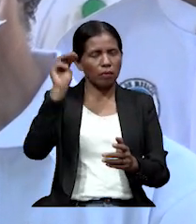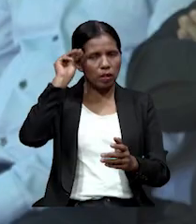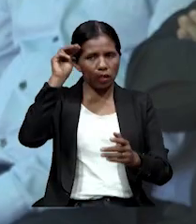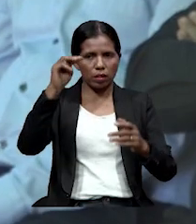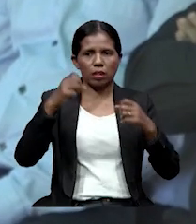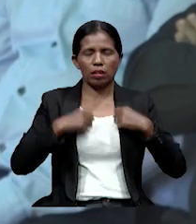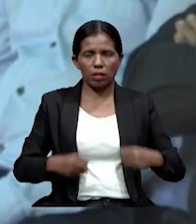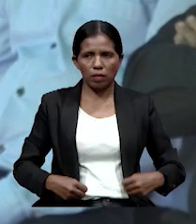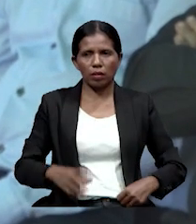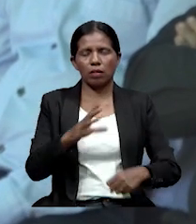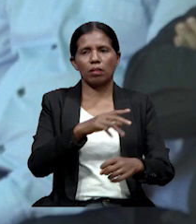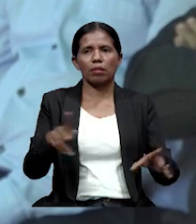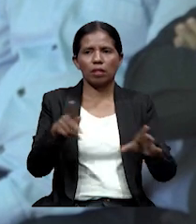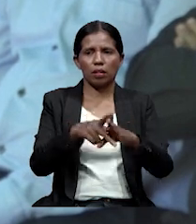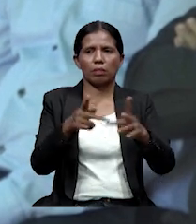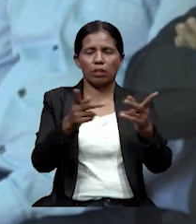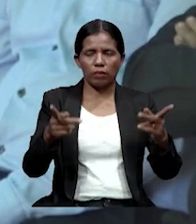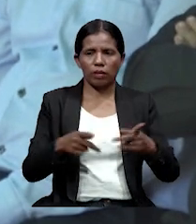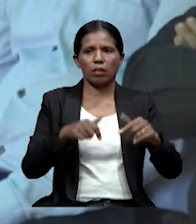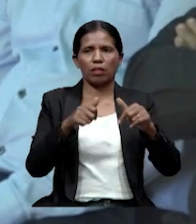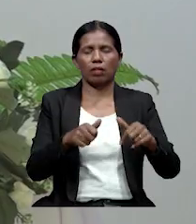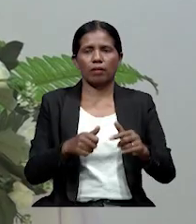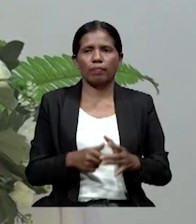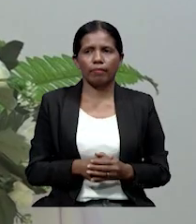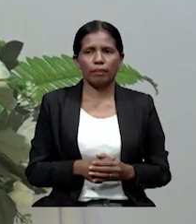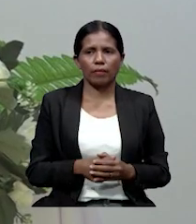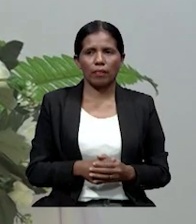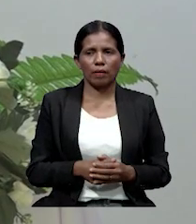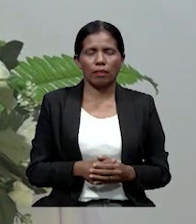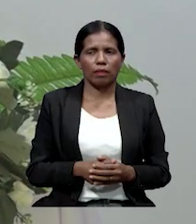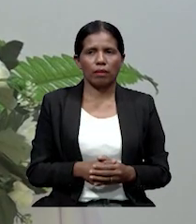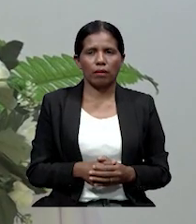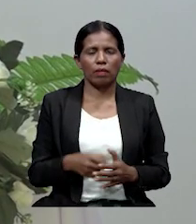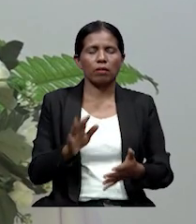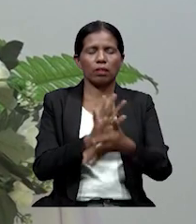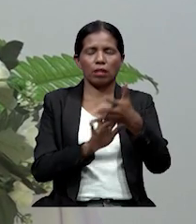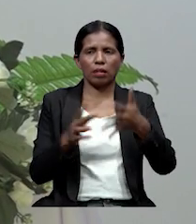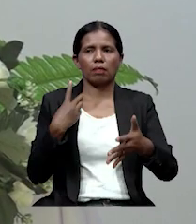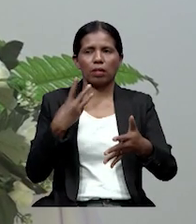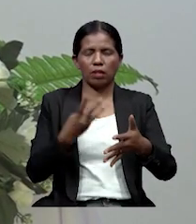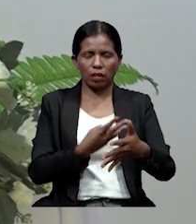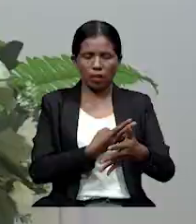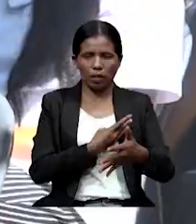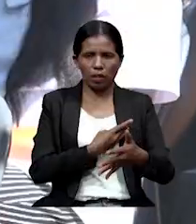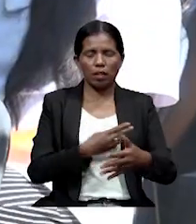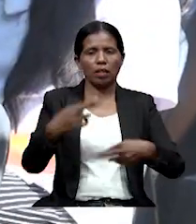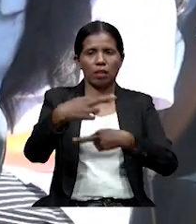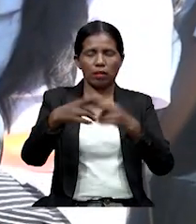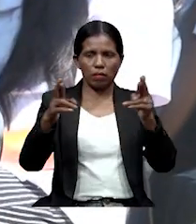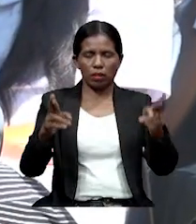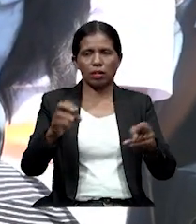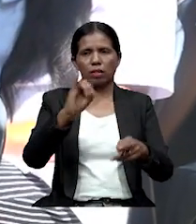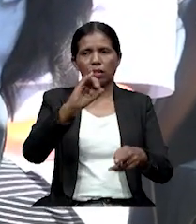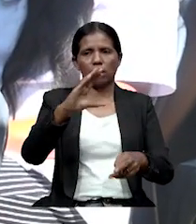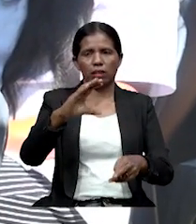hoje marca presença aí, a tu inaugura a Itania, a ICU, né? Ministra